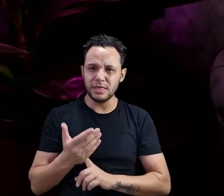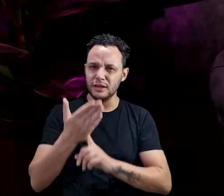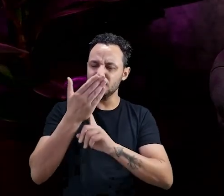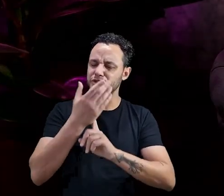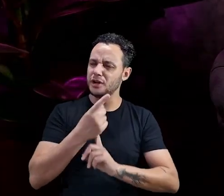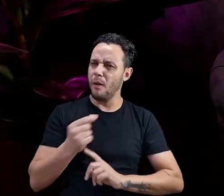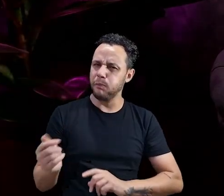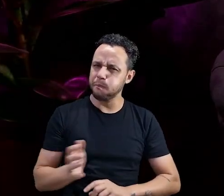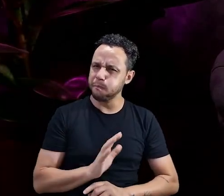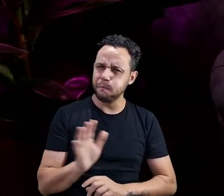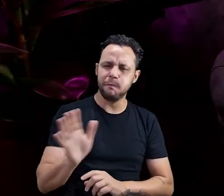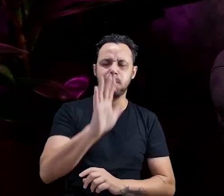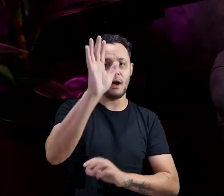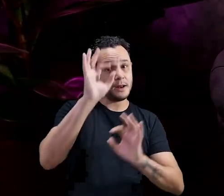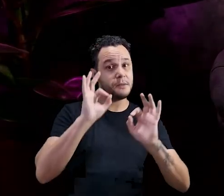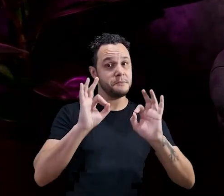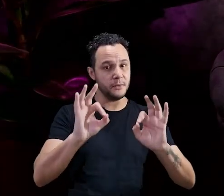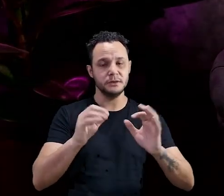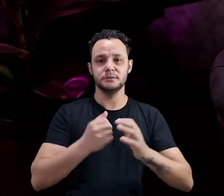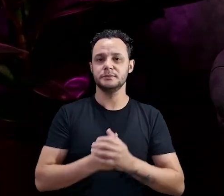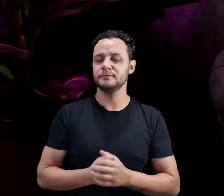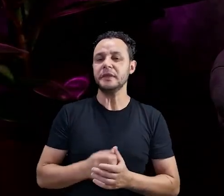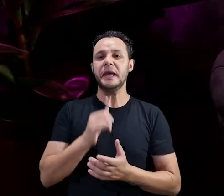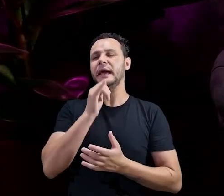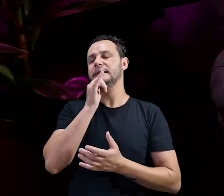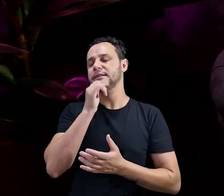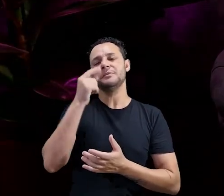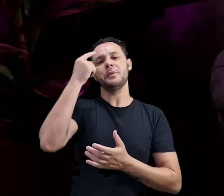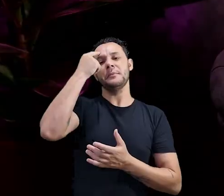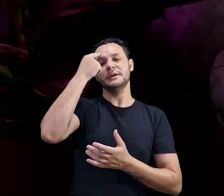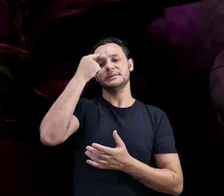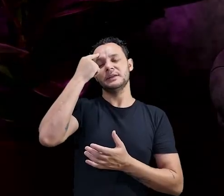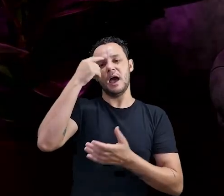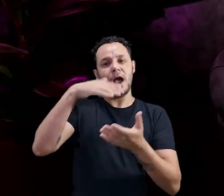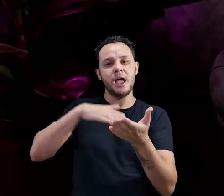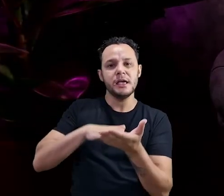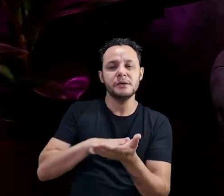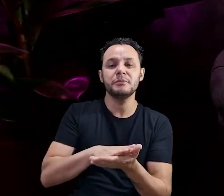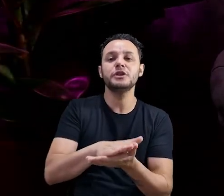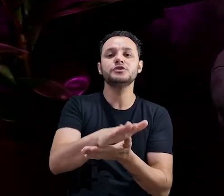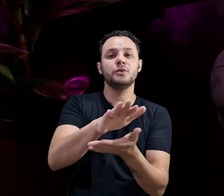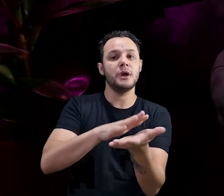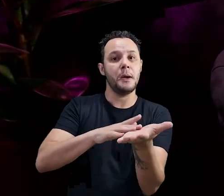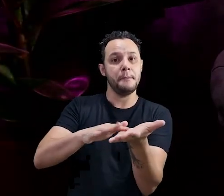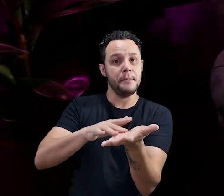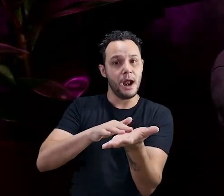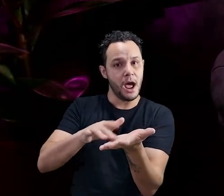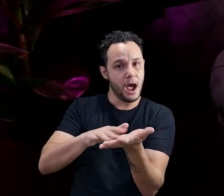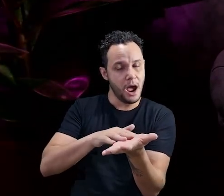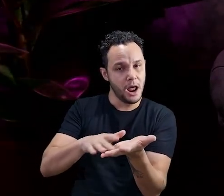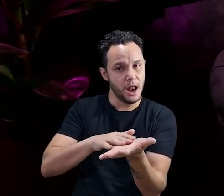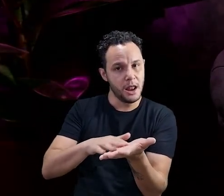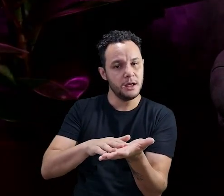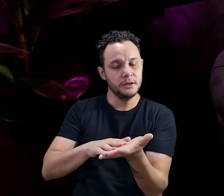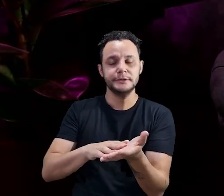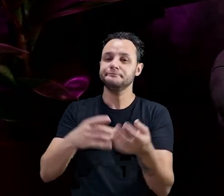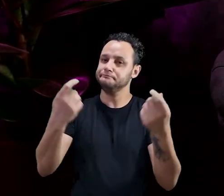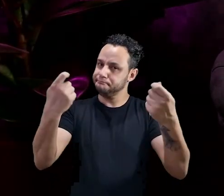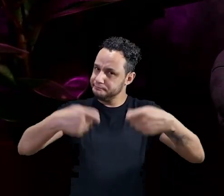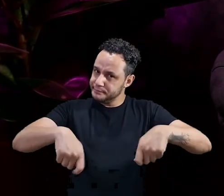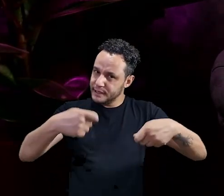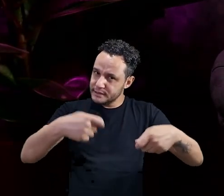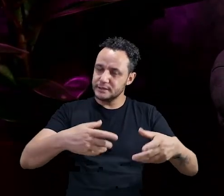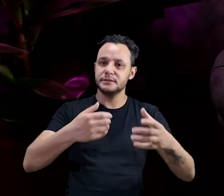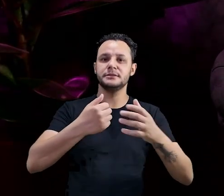muito caro. A gente pode precisar, de fato, de uma impressora Braille, por exemplo, né, que pode ser um recurso